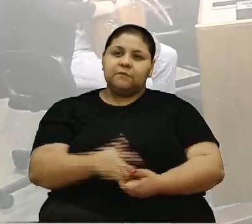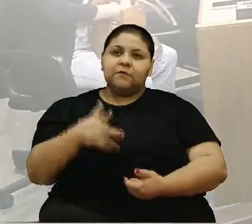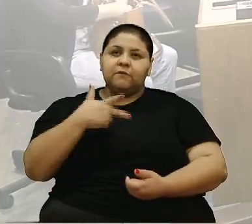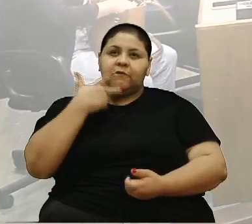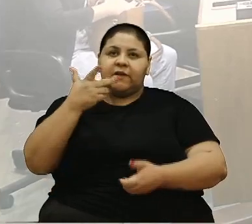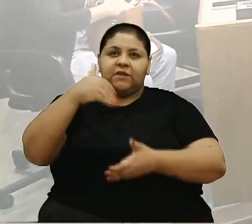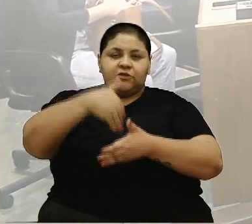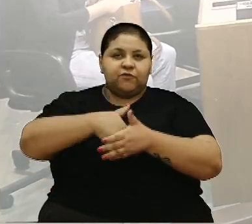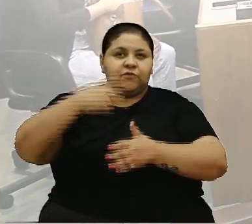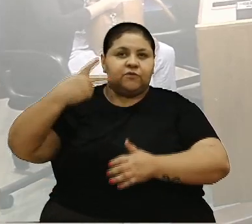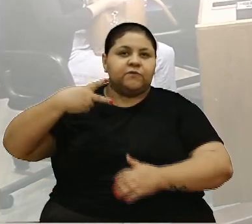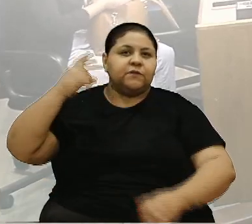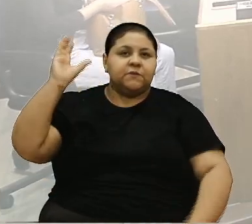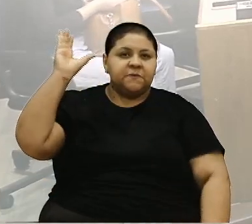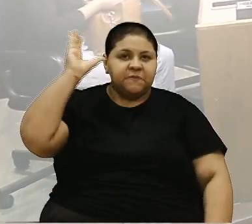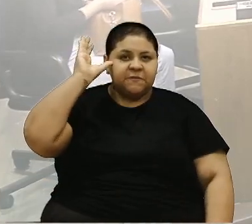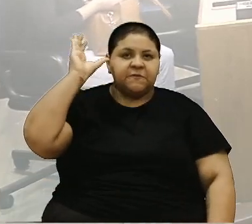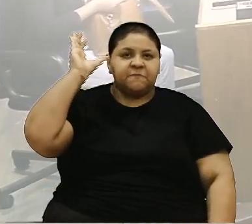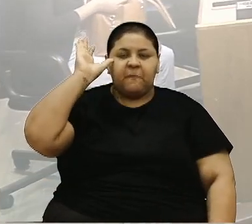Gregório.